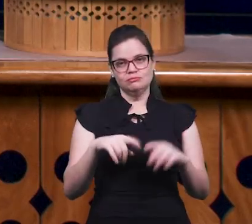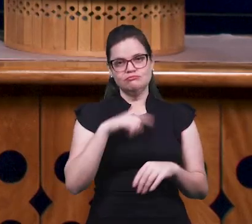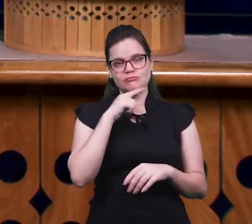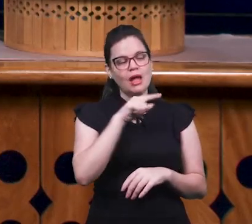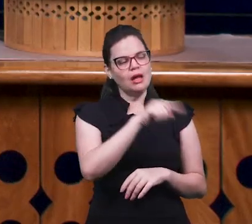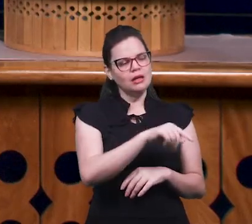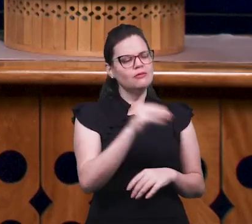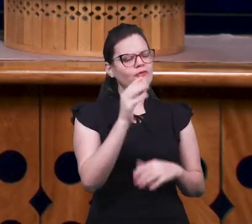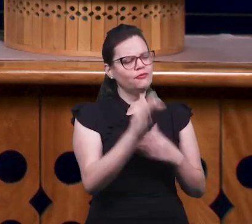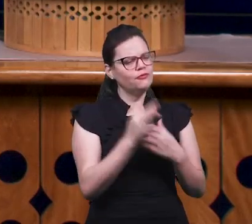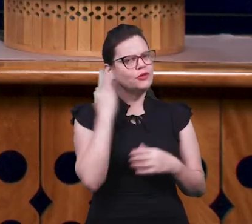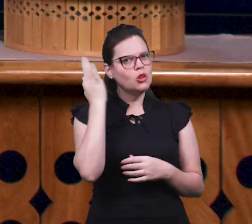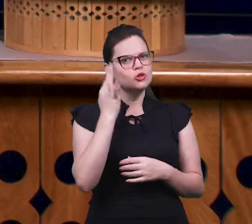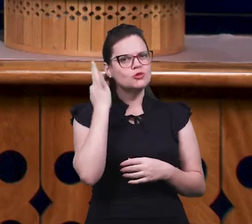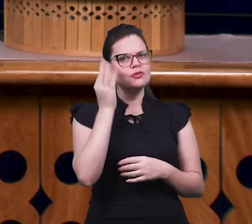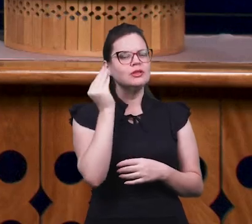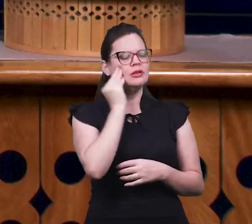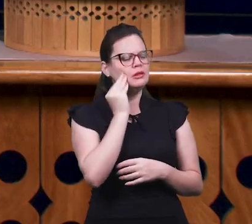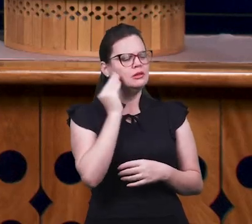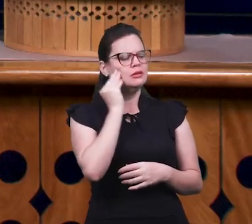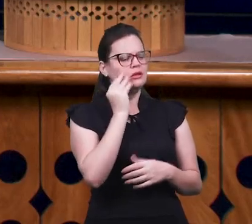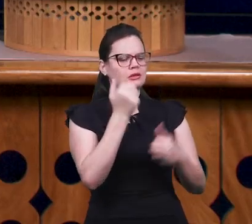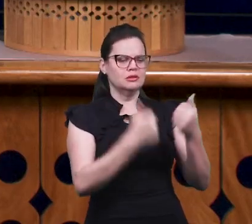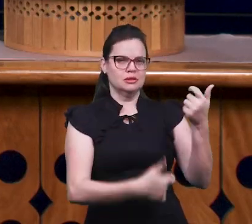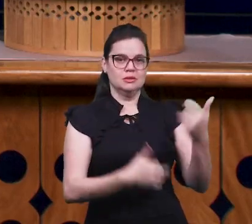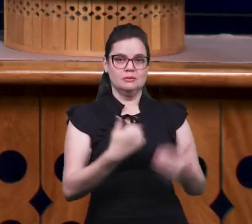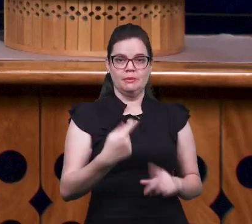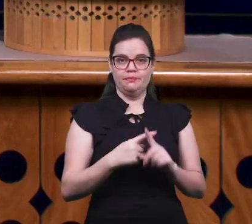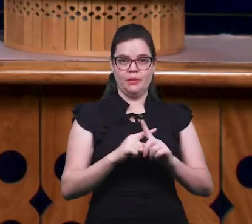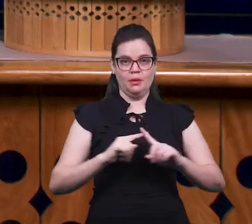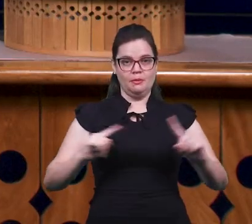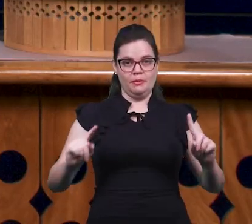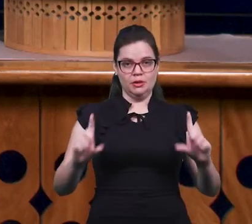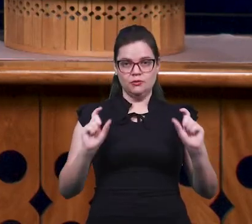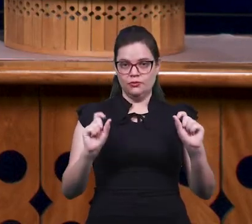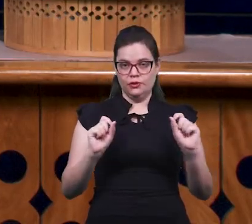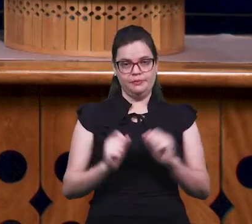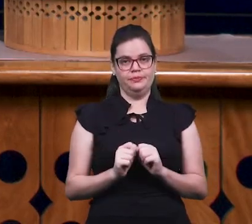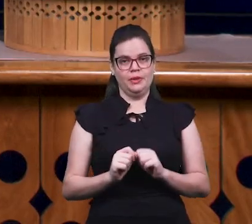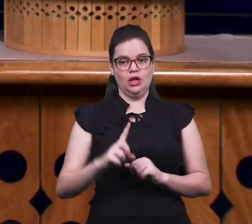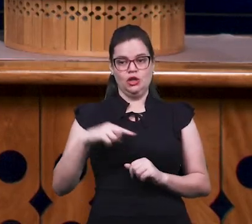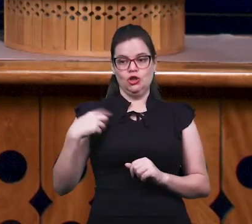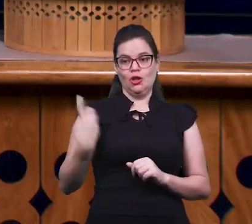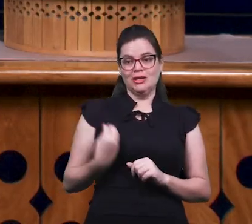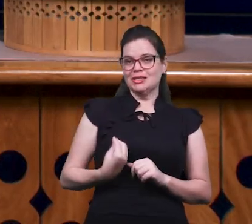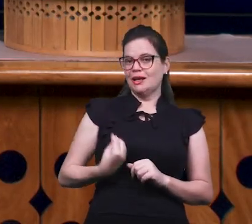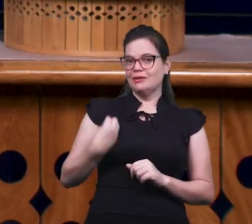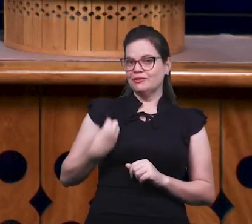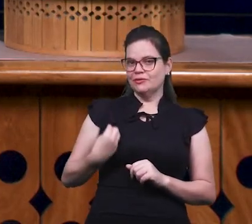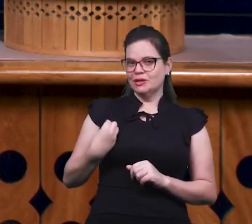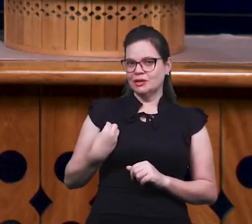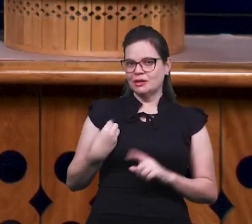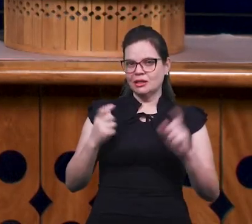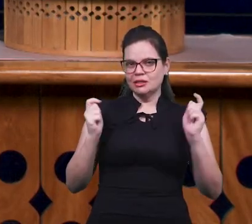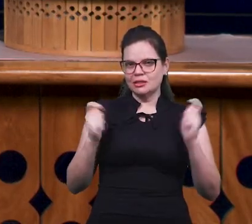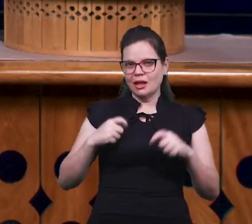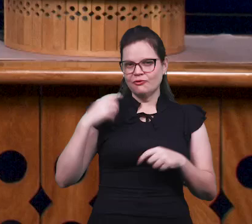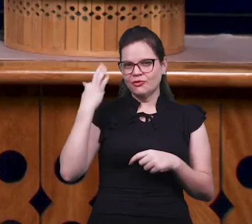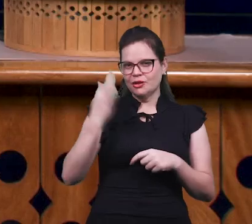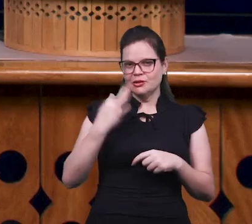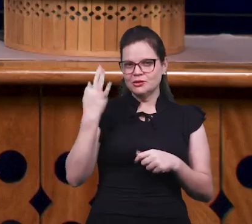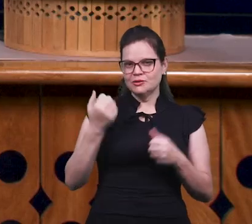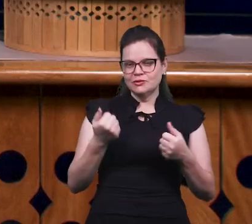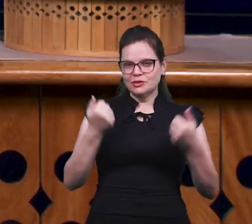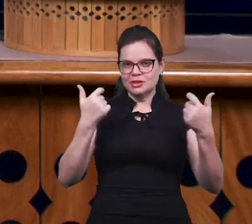compreender definitivamente. Não tem explicação na filosofia, não tem explicação na ciência, não tem explicação em lugar nenhum,